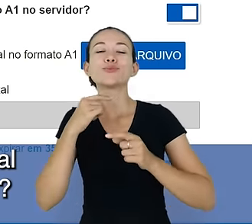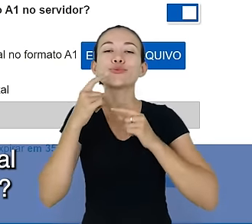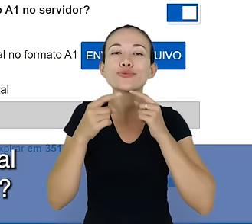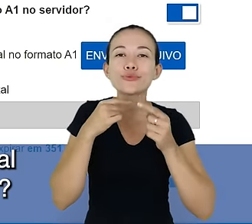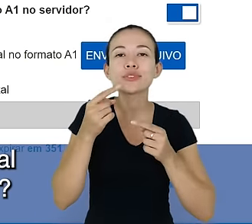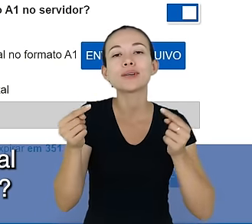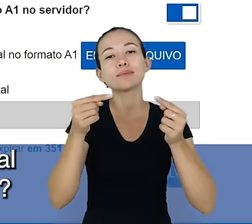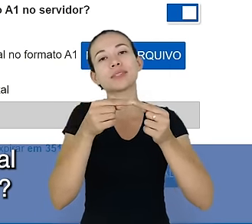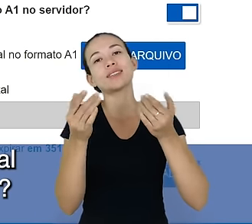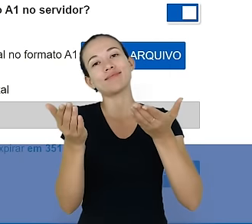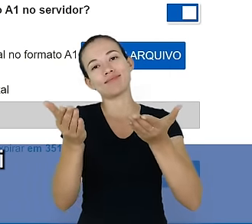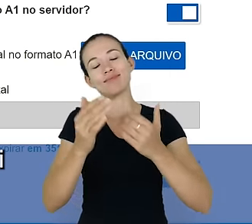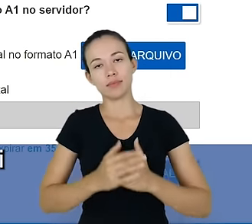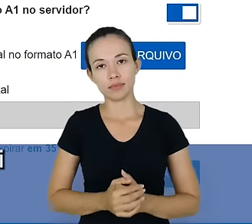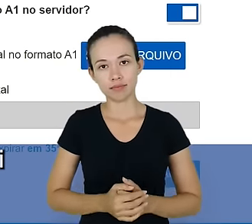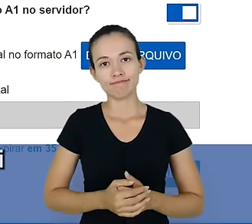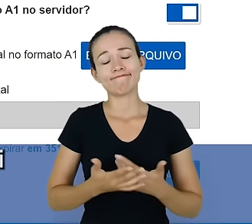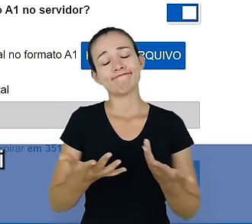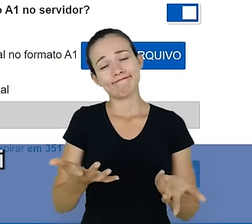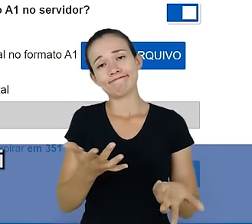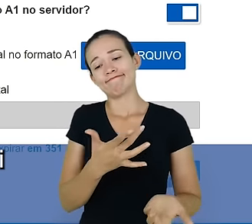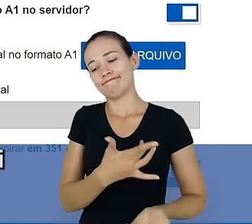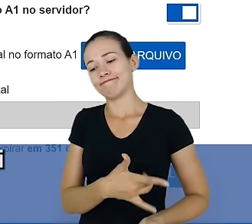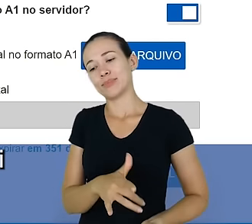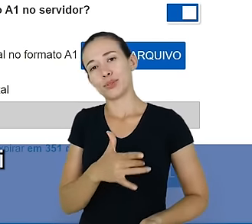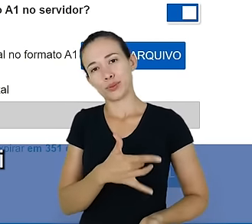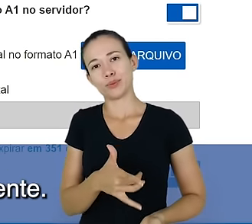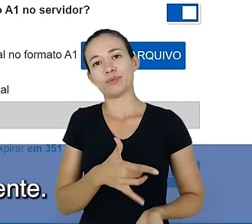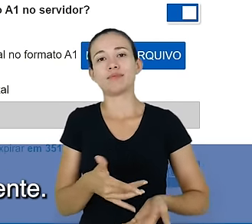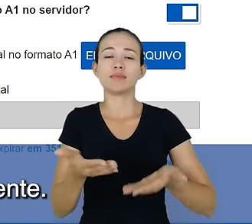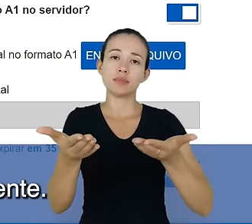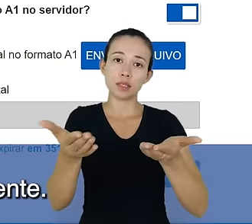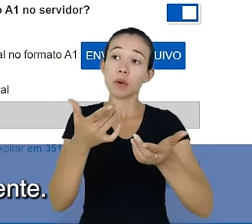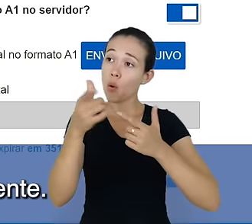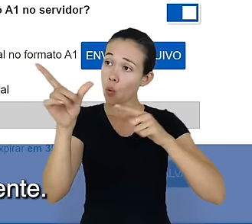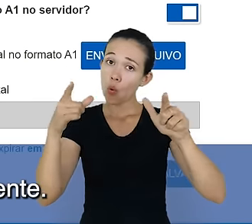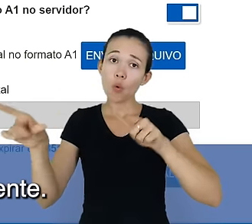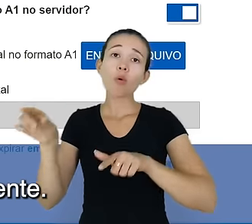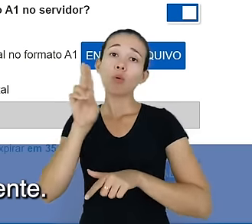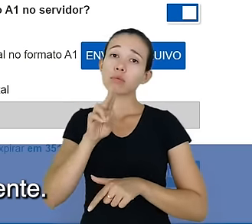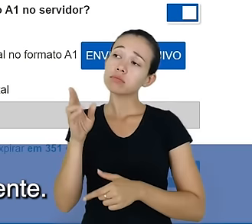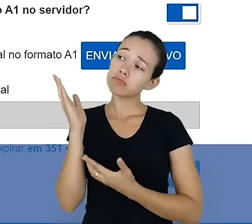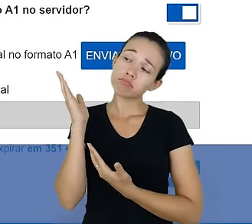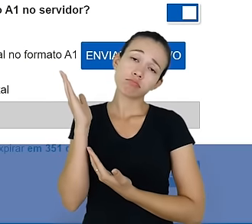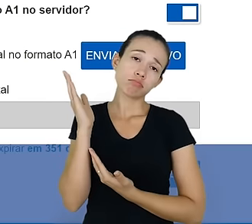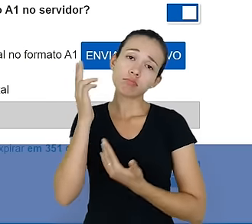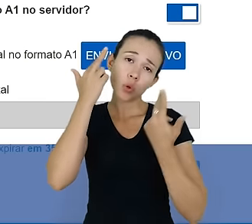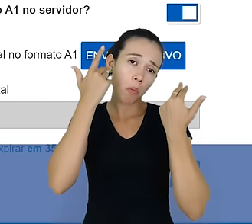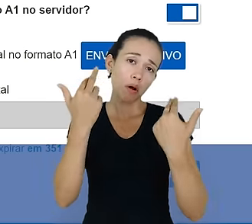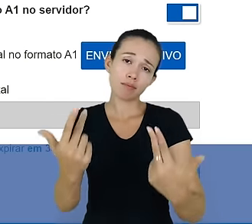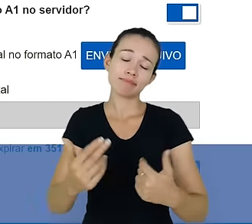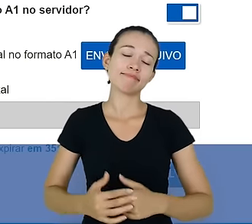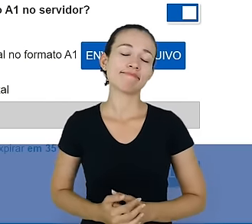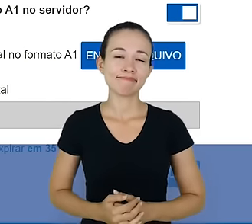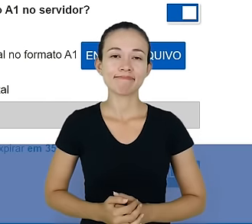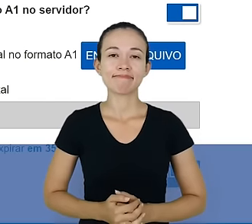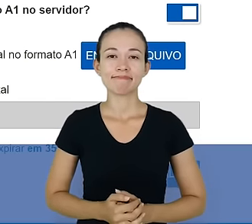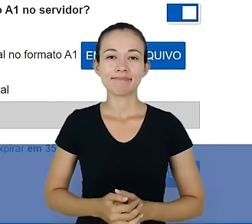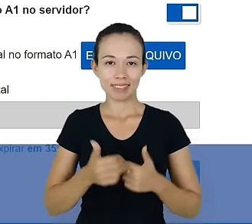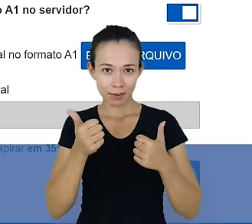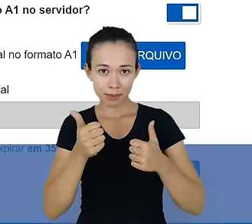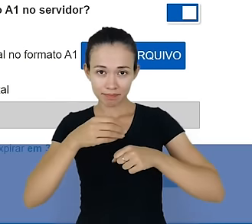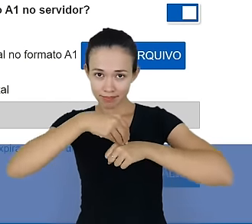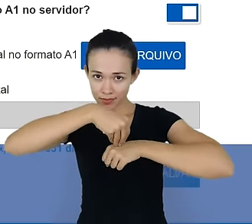nessa situação né então é uma pena nesse sentido ali que ele ficou mas os demais estão usando normalmente Então essa é a dica